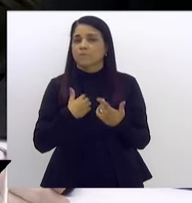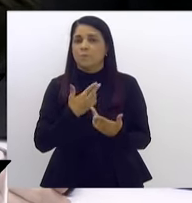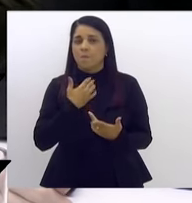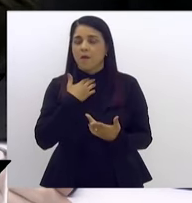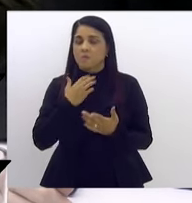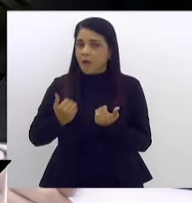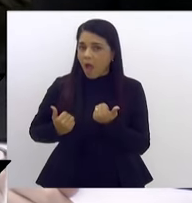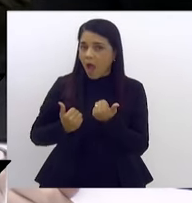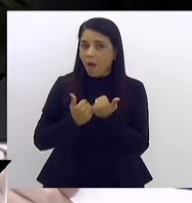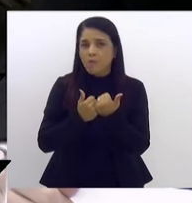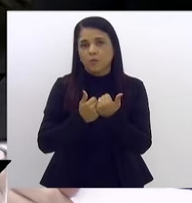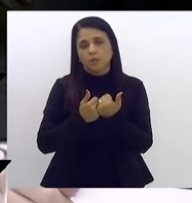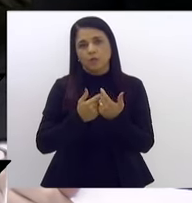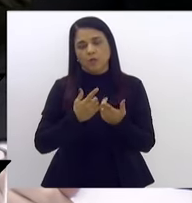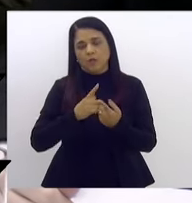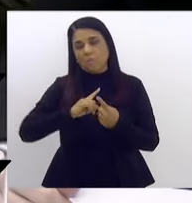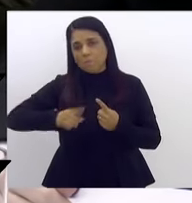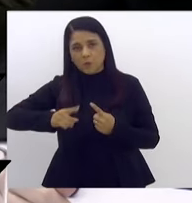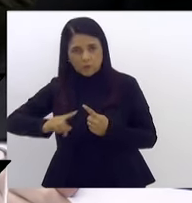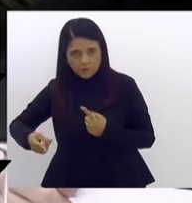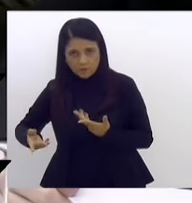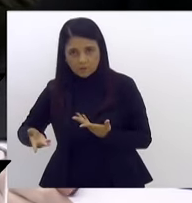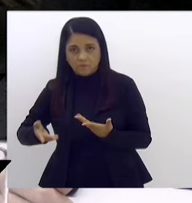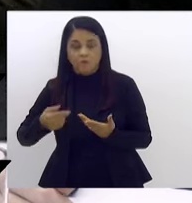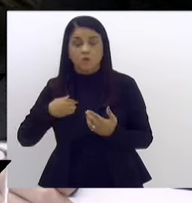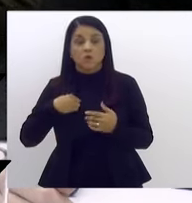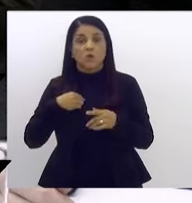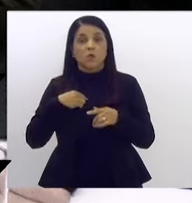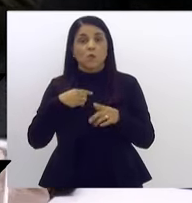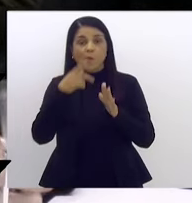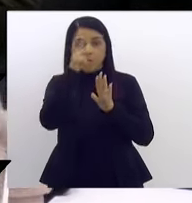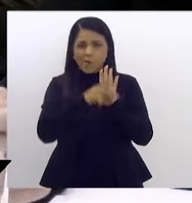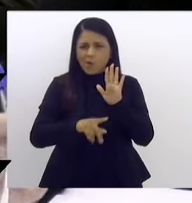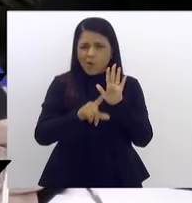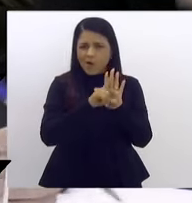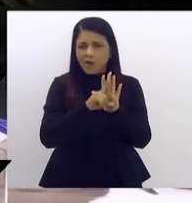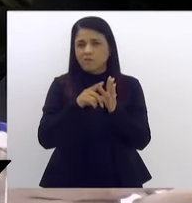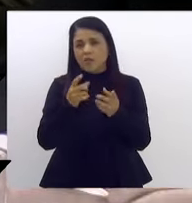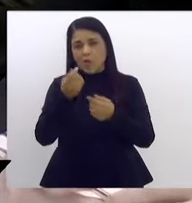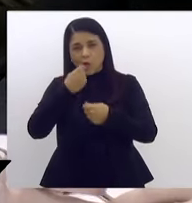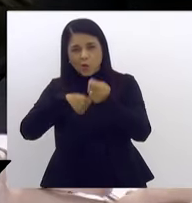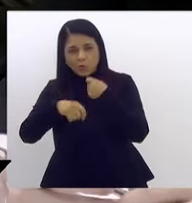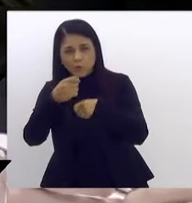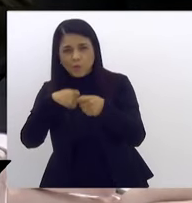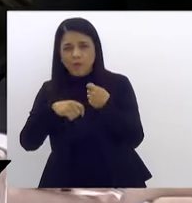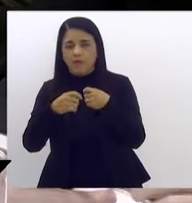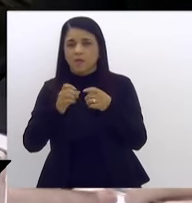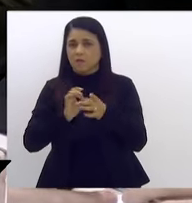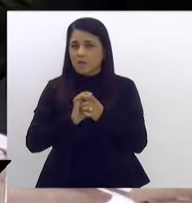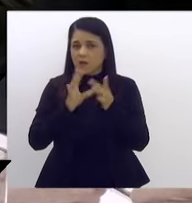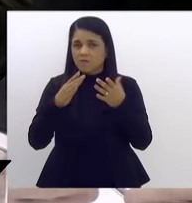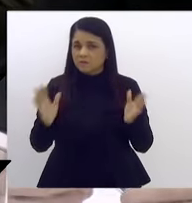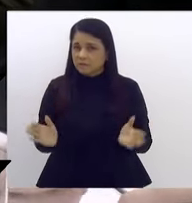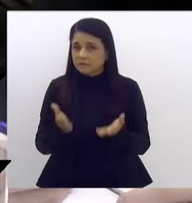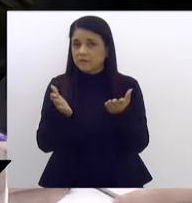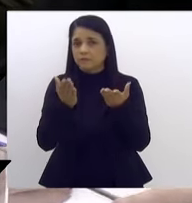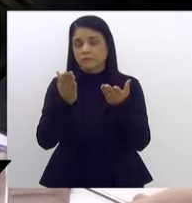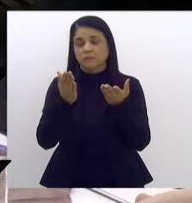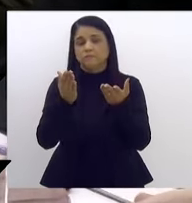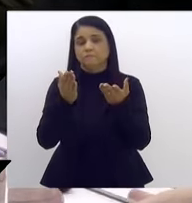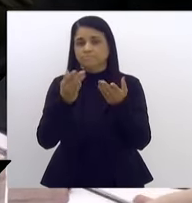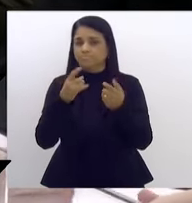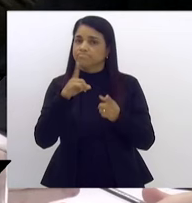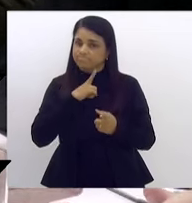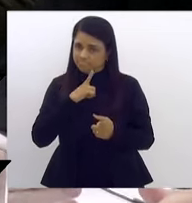e a interferência do projeto tanto na economia na livre iniciativa é tamanha que eu não vejo